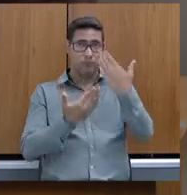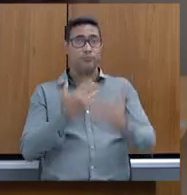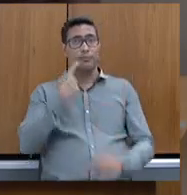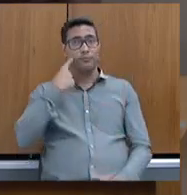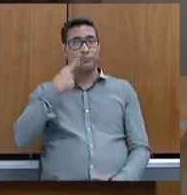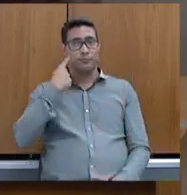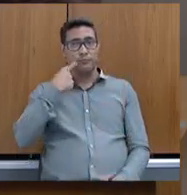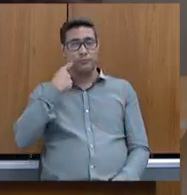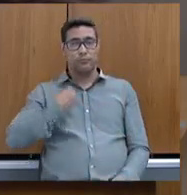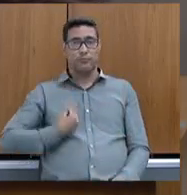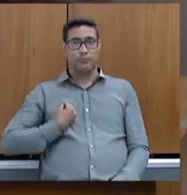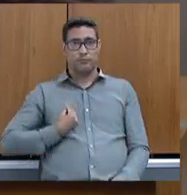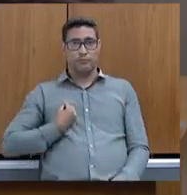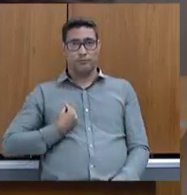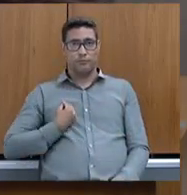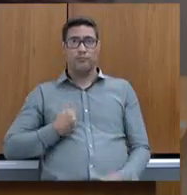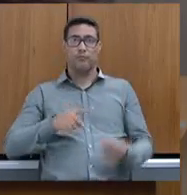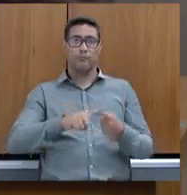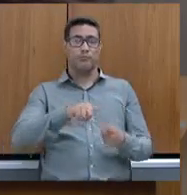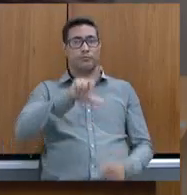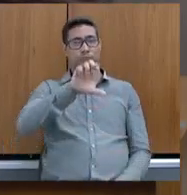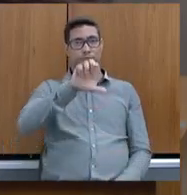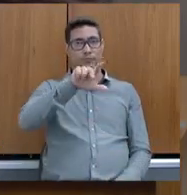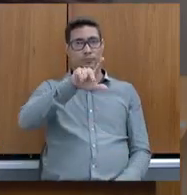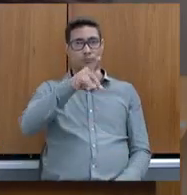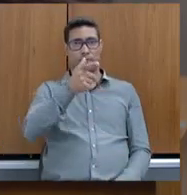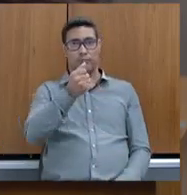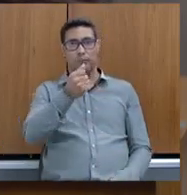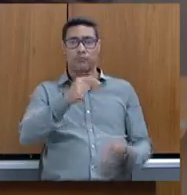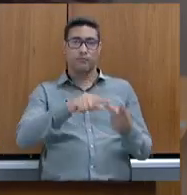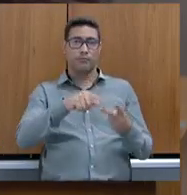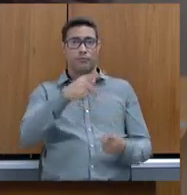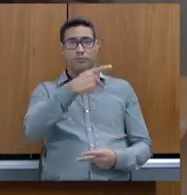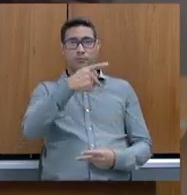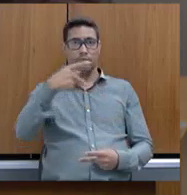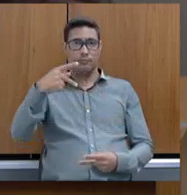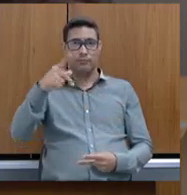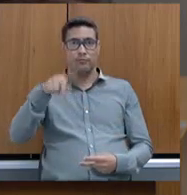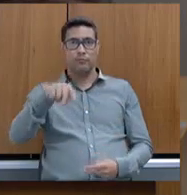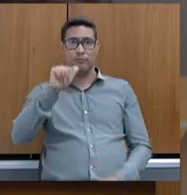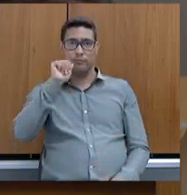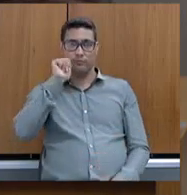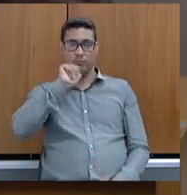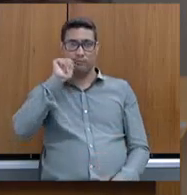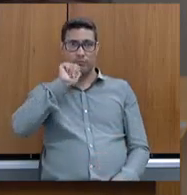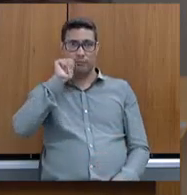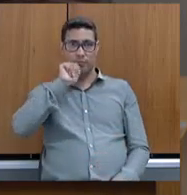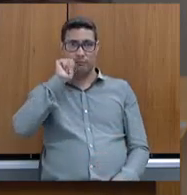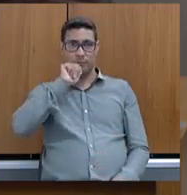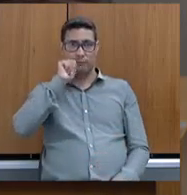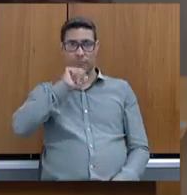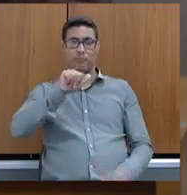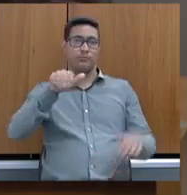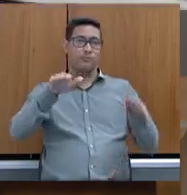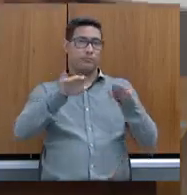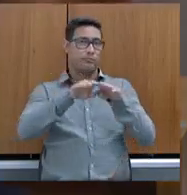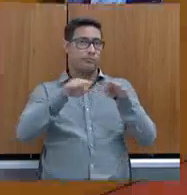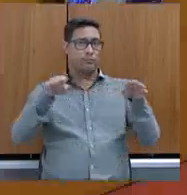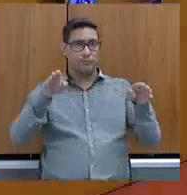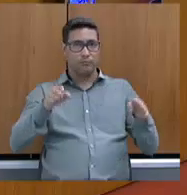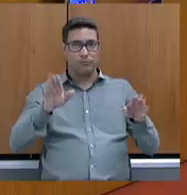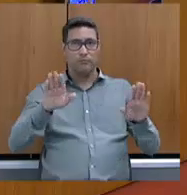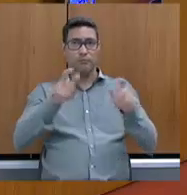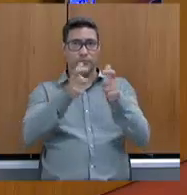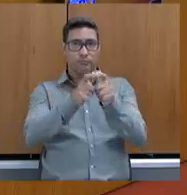deputados presentes e a querida colega deputada Leninha nossa presidente da bancada feminina que bancada que cresceu